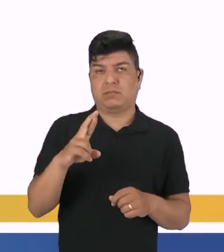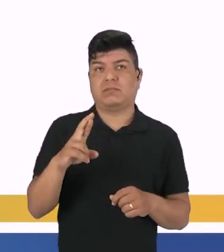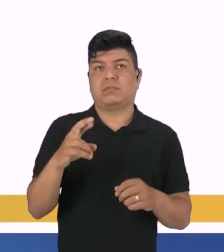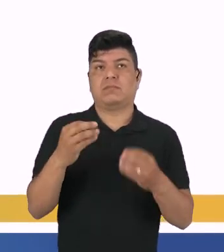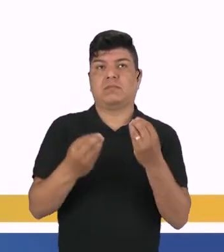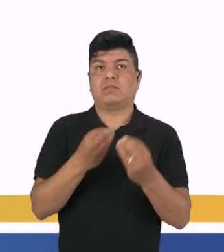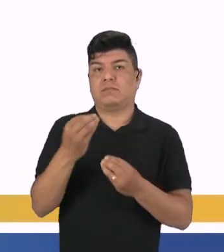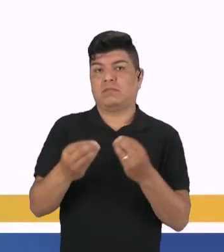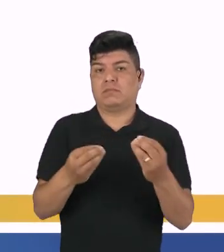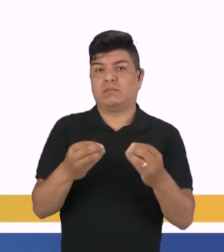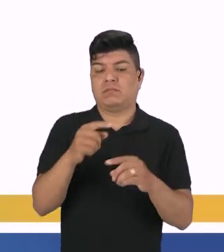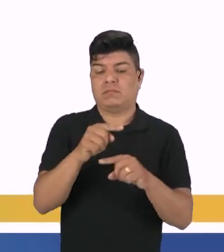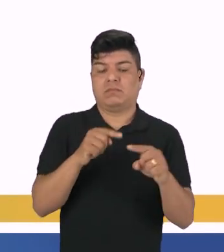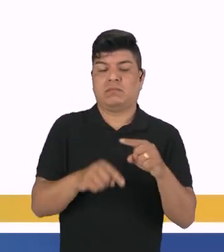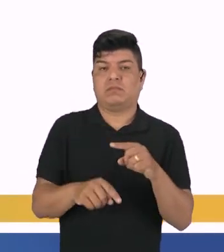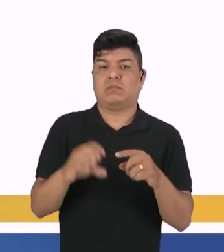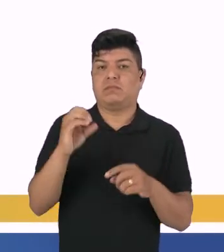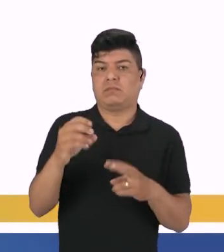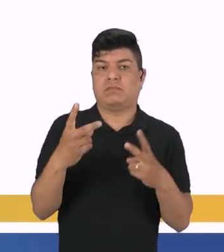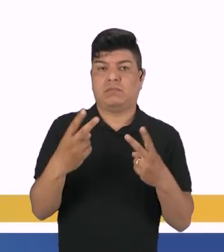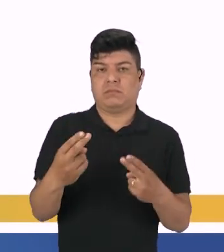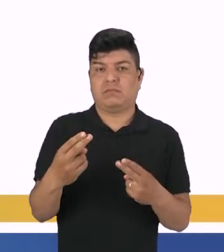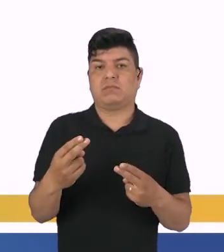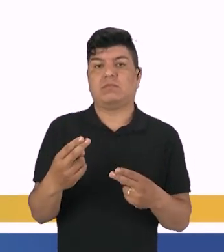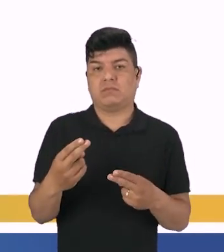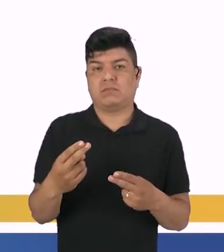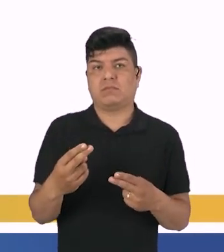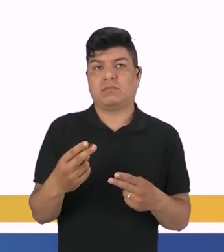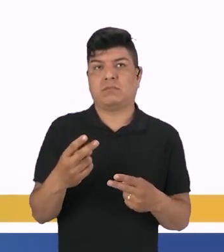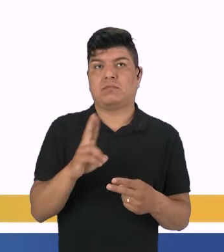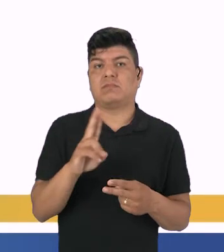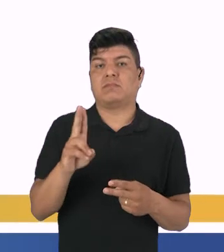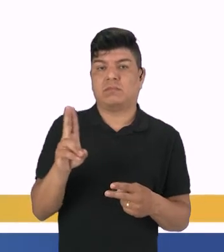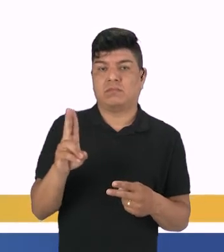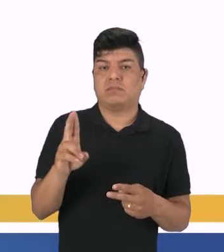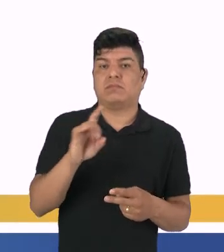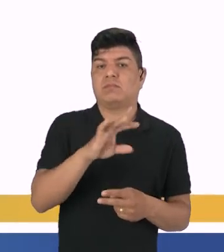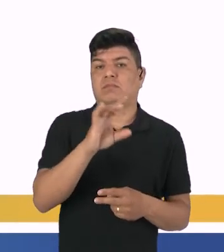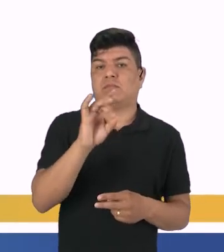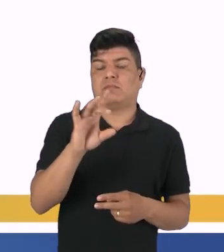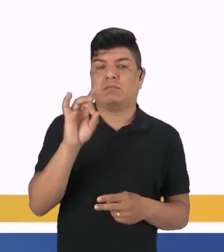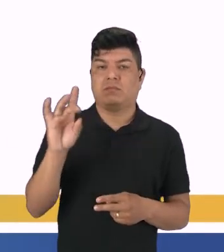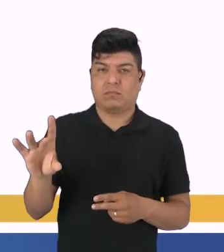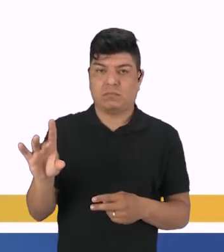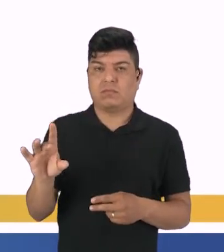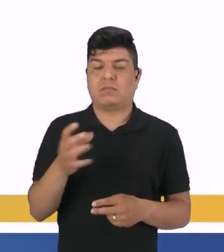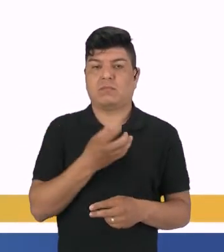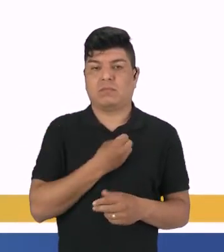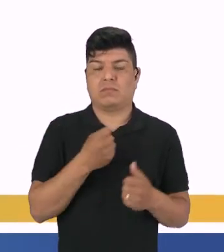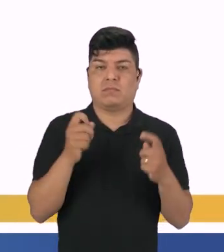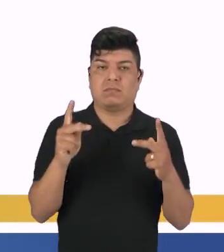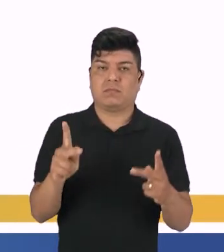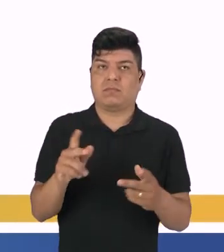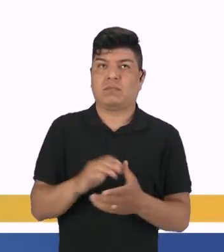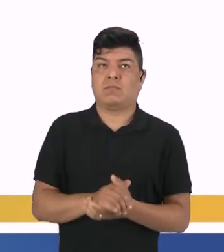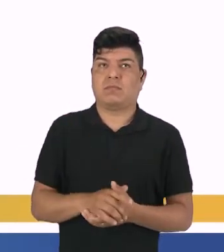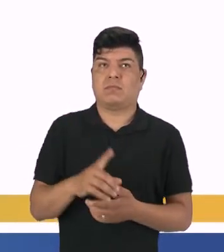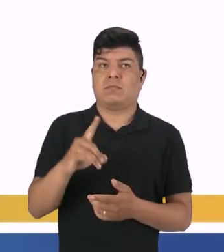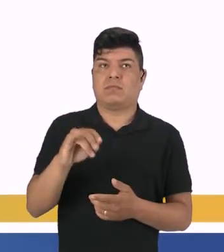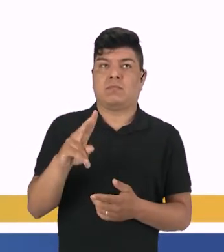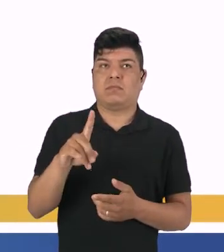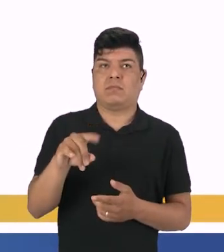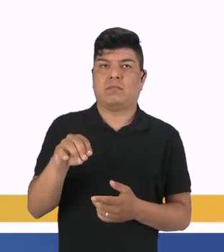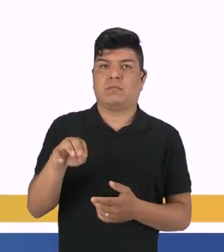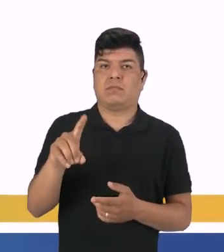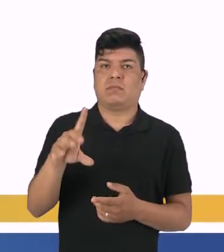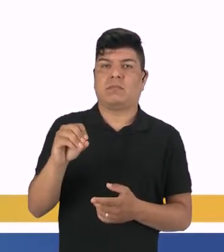como se eu estivesse dividindo por 0, o resultado fosse 0. E aí os nomes a cada um desses números, né? Dividendo,